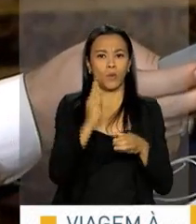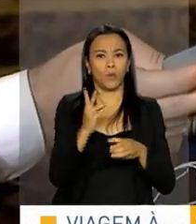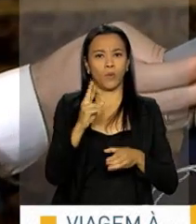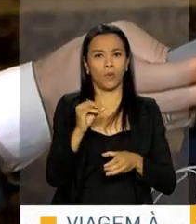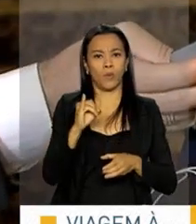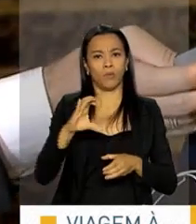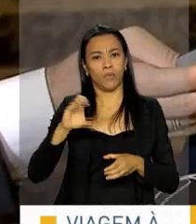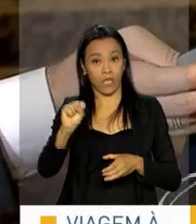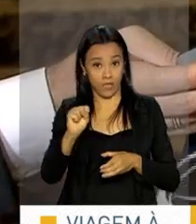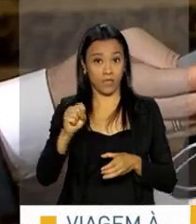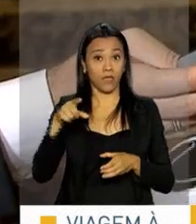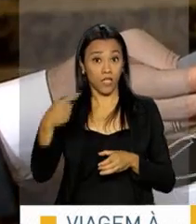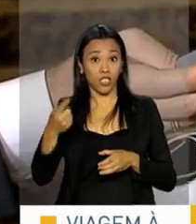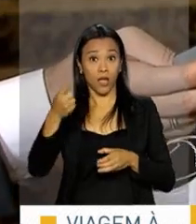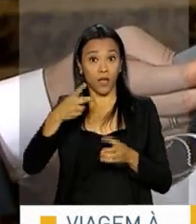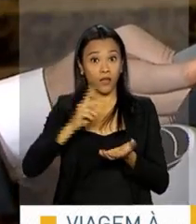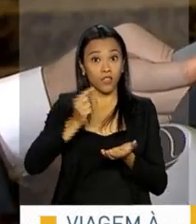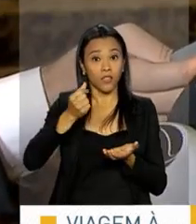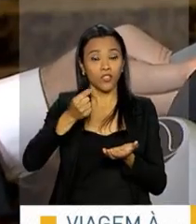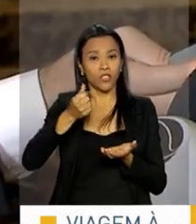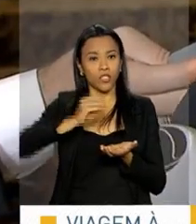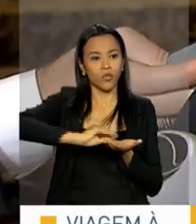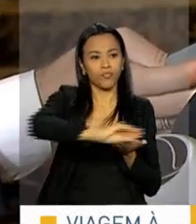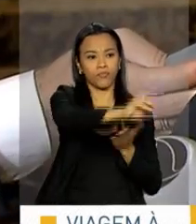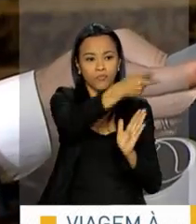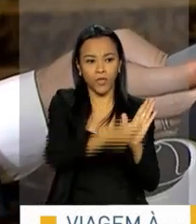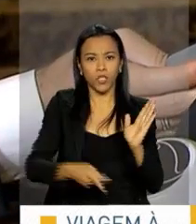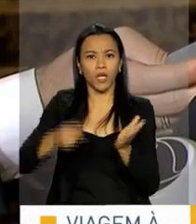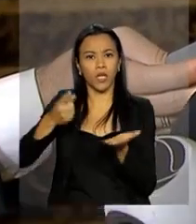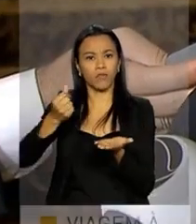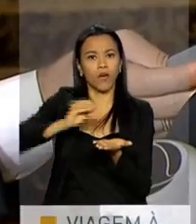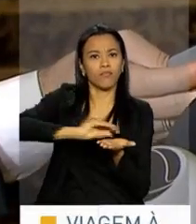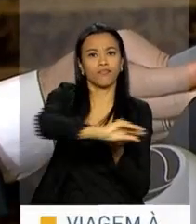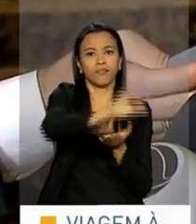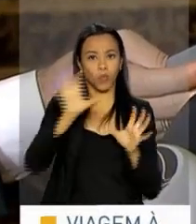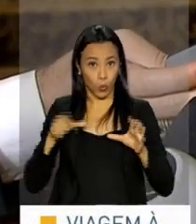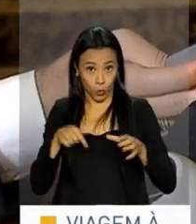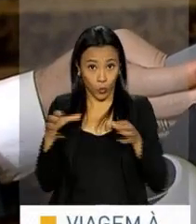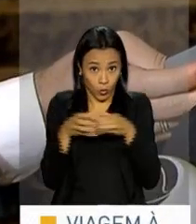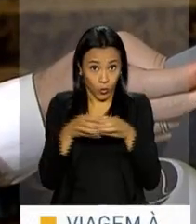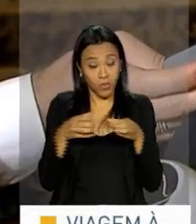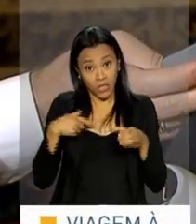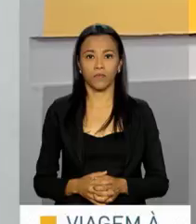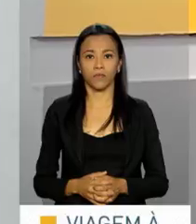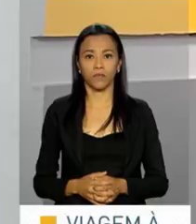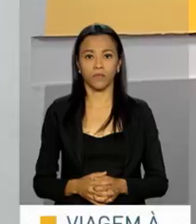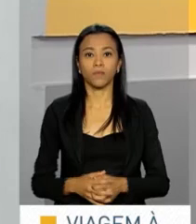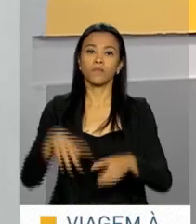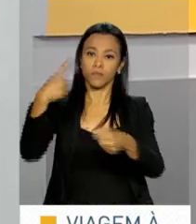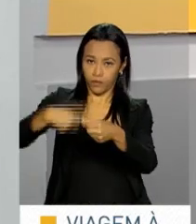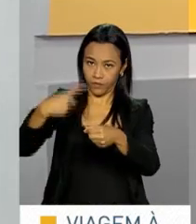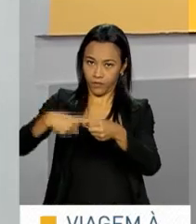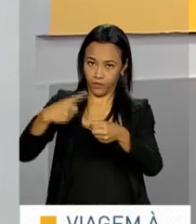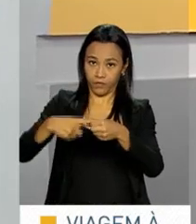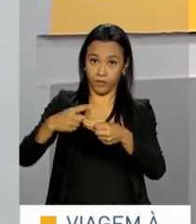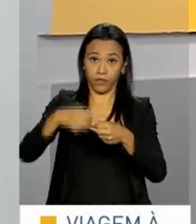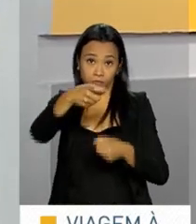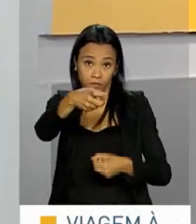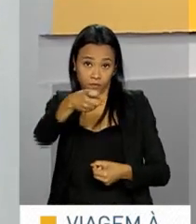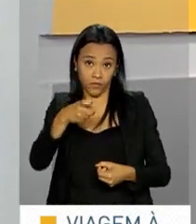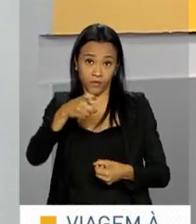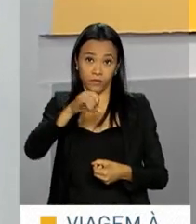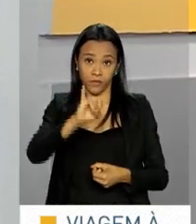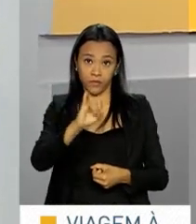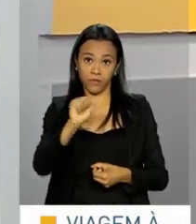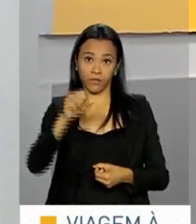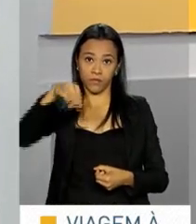projetos nesses países. No Brasil, por exemplo, não tem nada ainda, e acho importante que isso venha a acontecer também. E ainda em Xiamen, o ministro